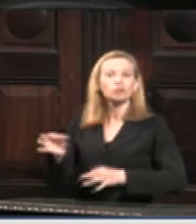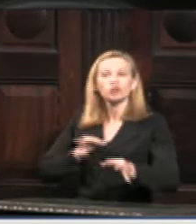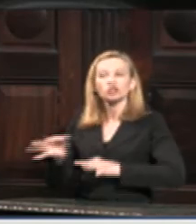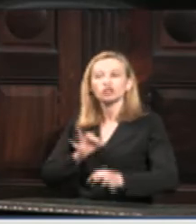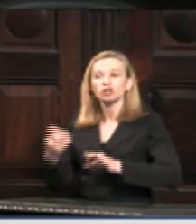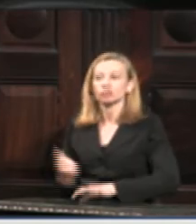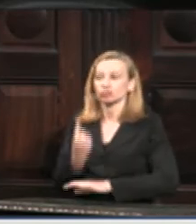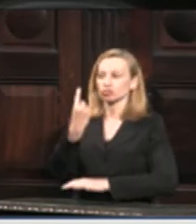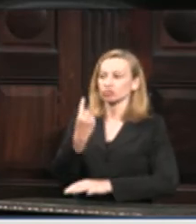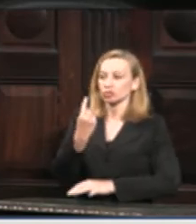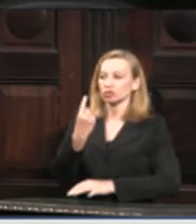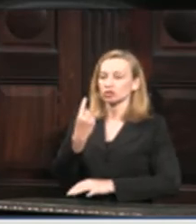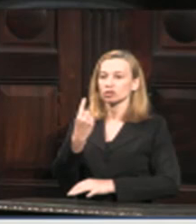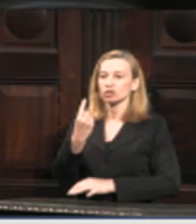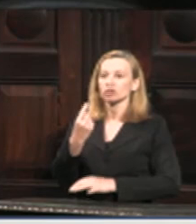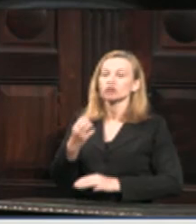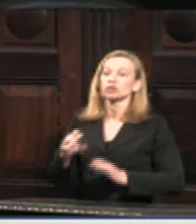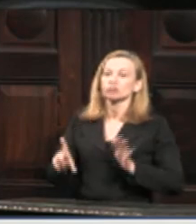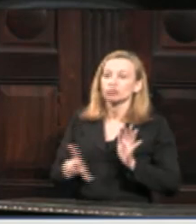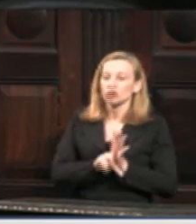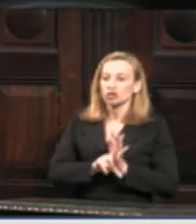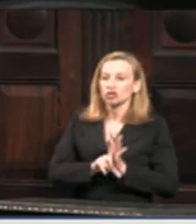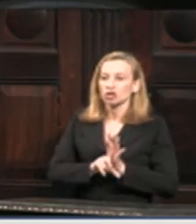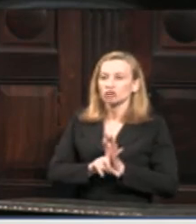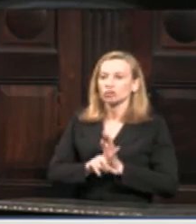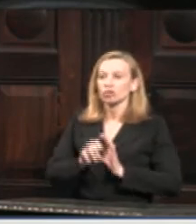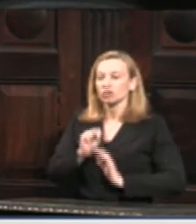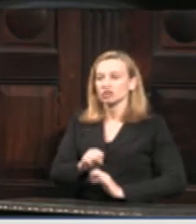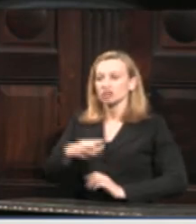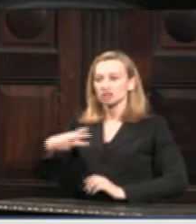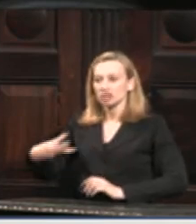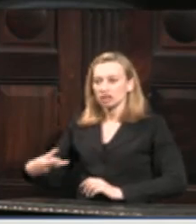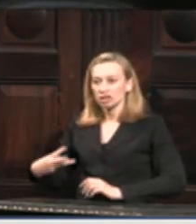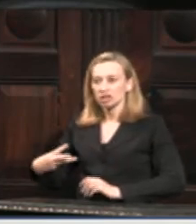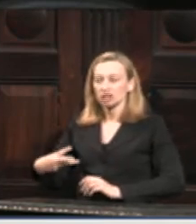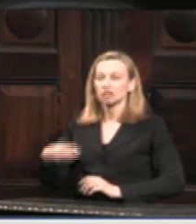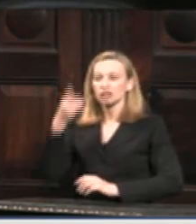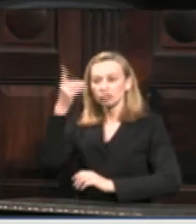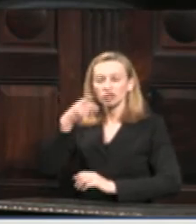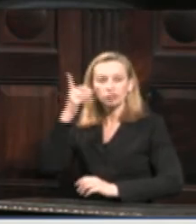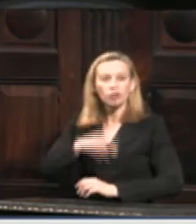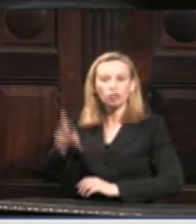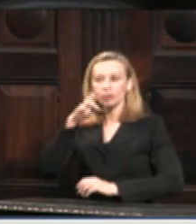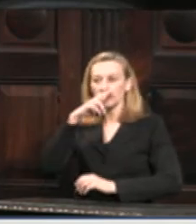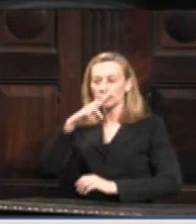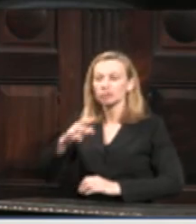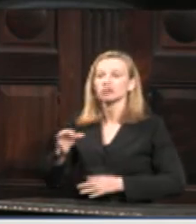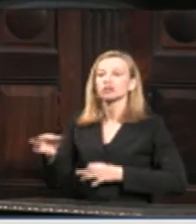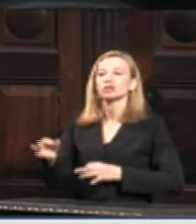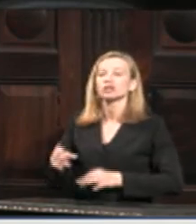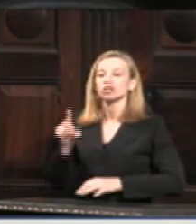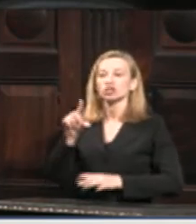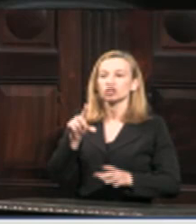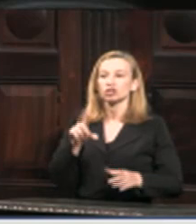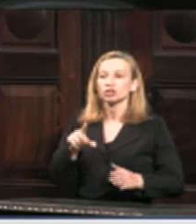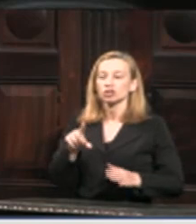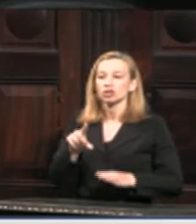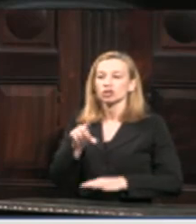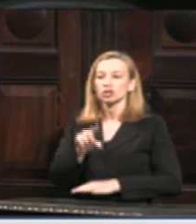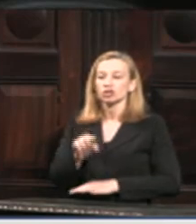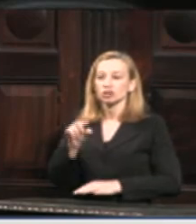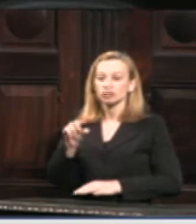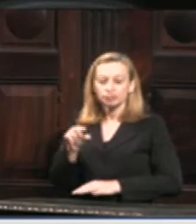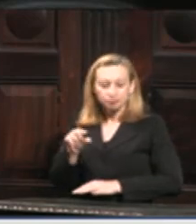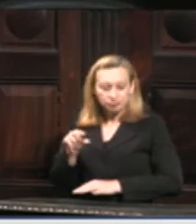de resolução 803 de 2018, da autoria do deputado Paulo Ramos. Indicação legislativa número 123